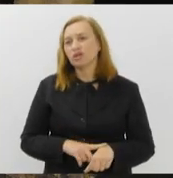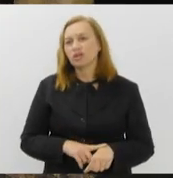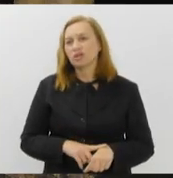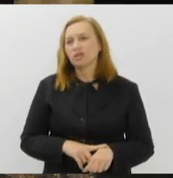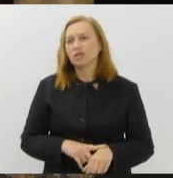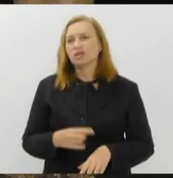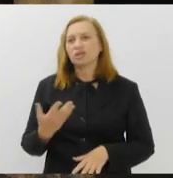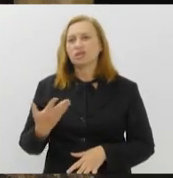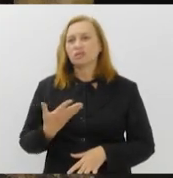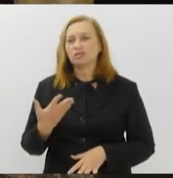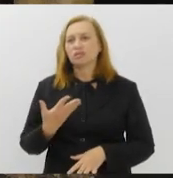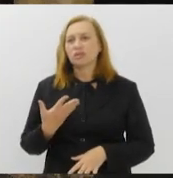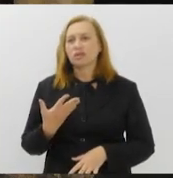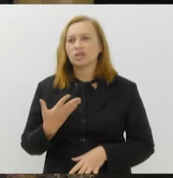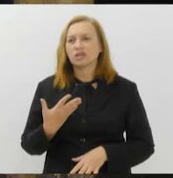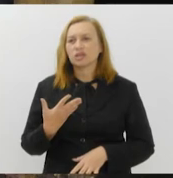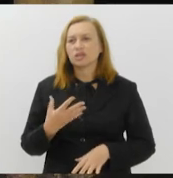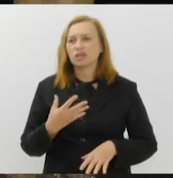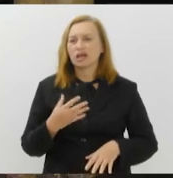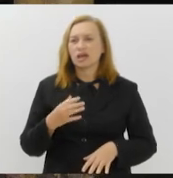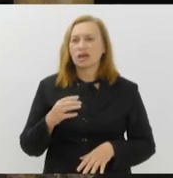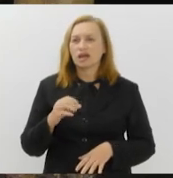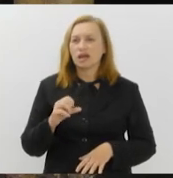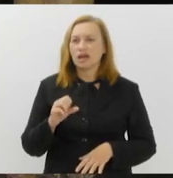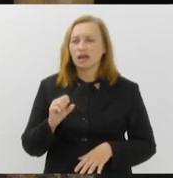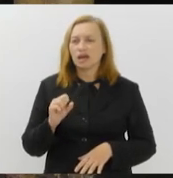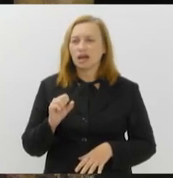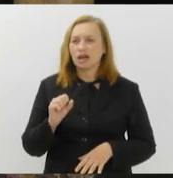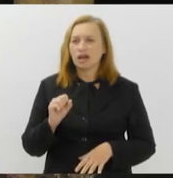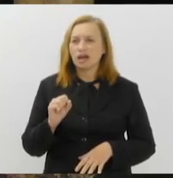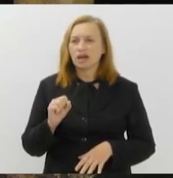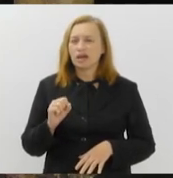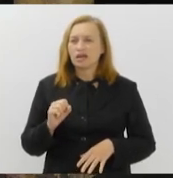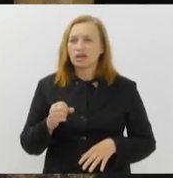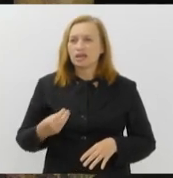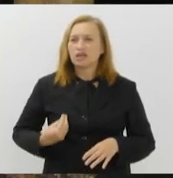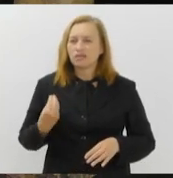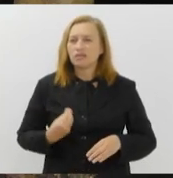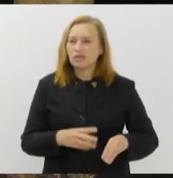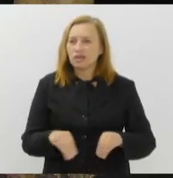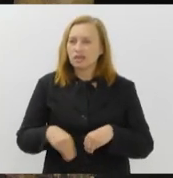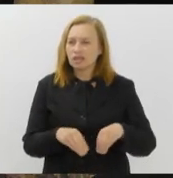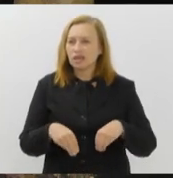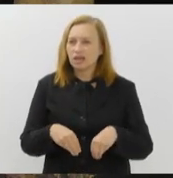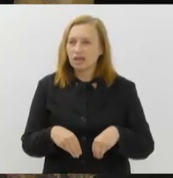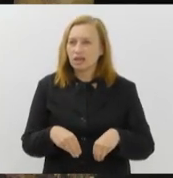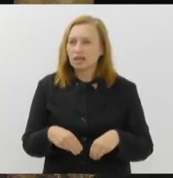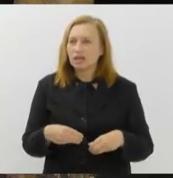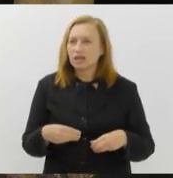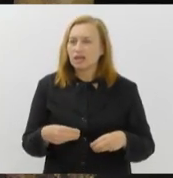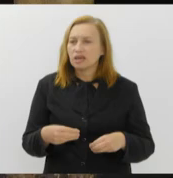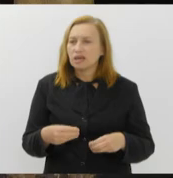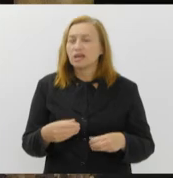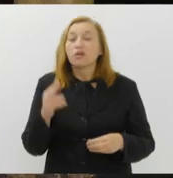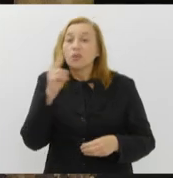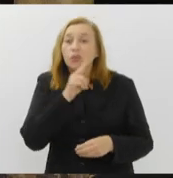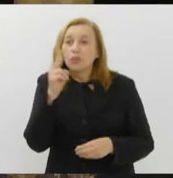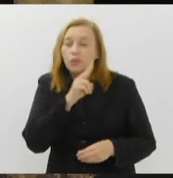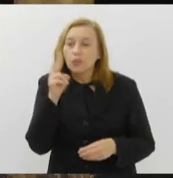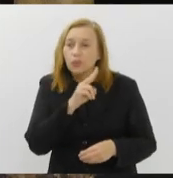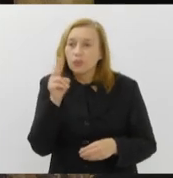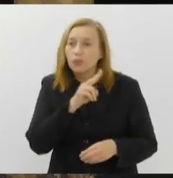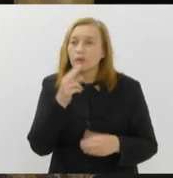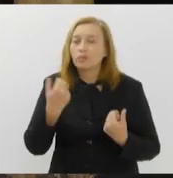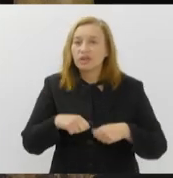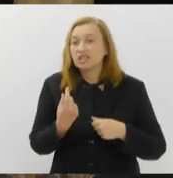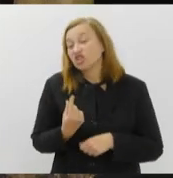nossas queridas assentadas disseram, nós temos pressa, óbvio, as pessoas estão com fome, né? Precisam de renda ontem. Então, ao mesmo tempo, o